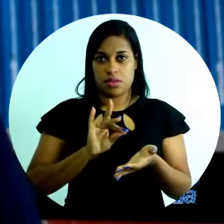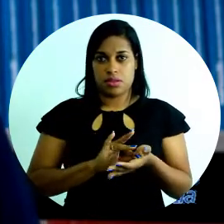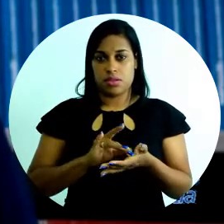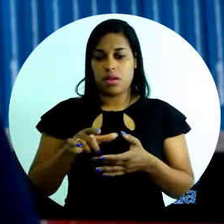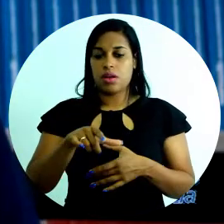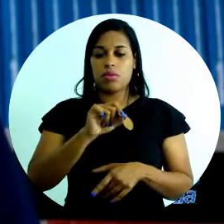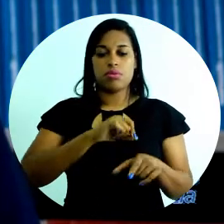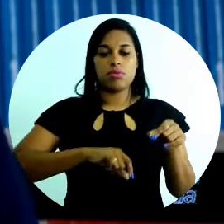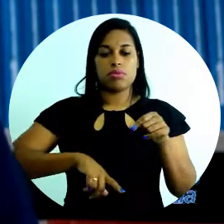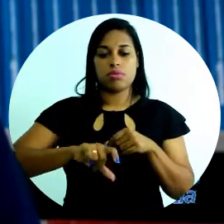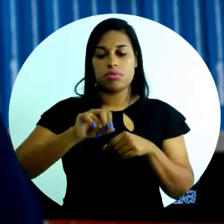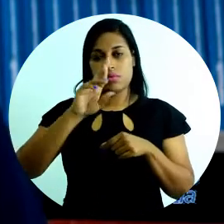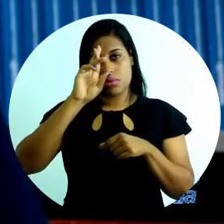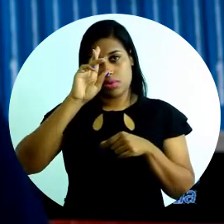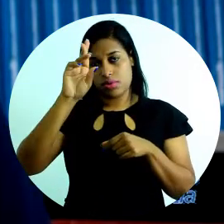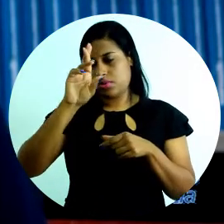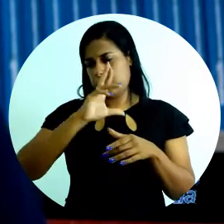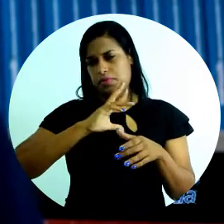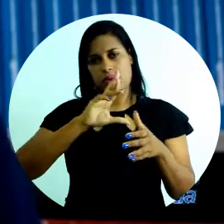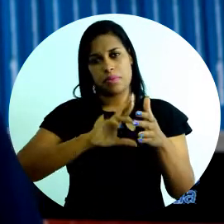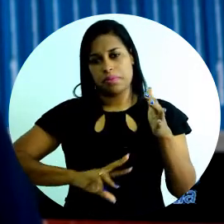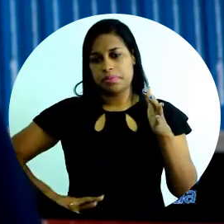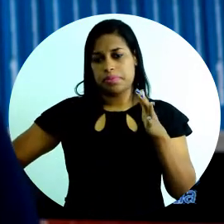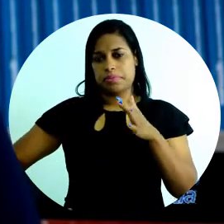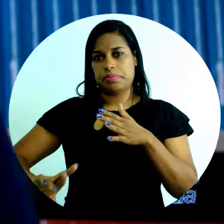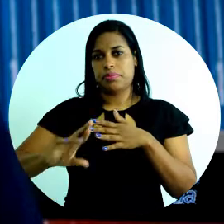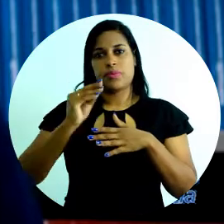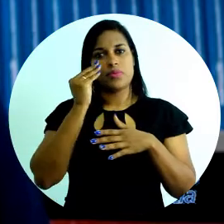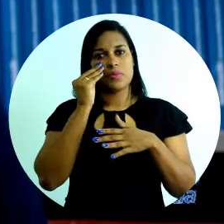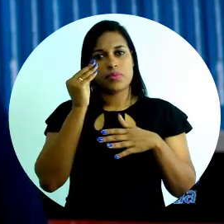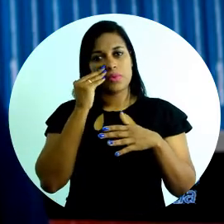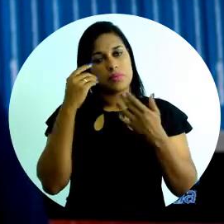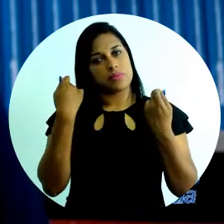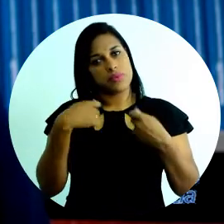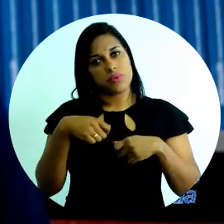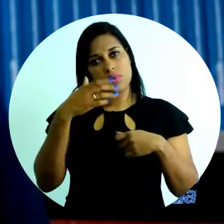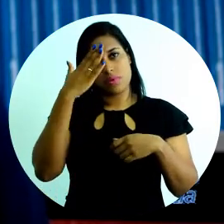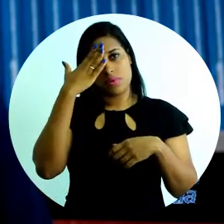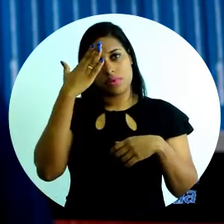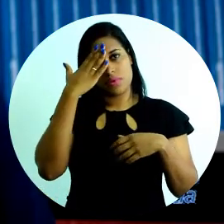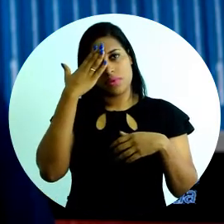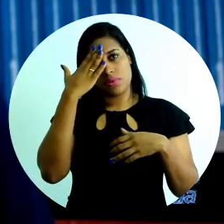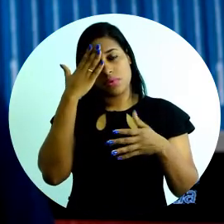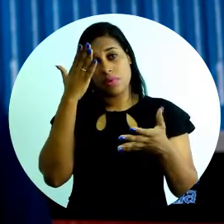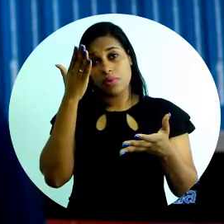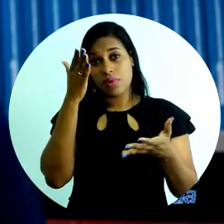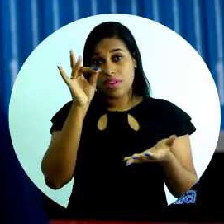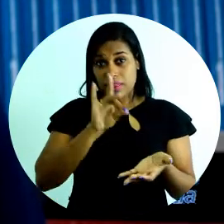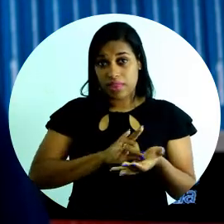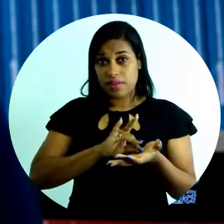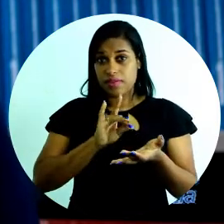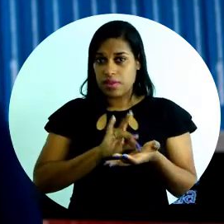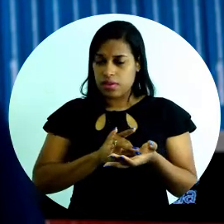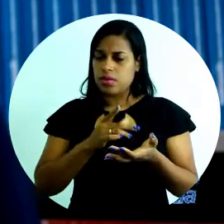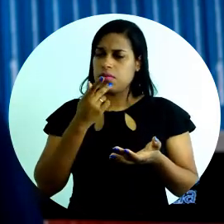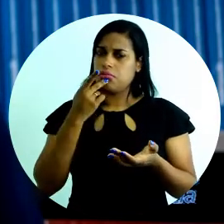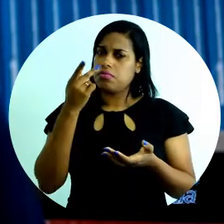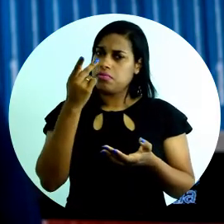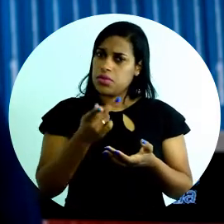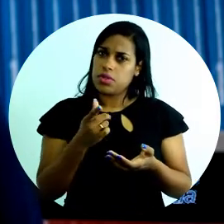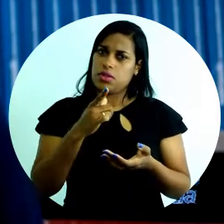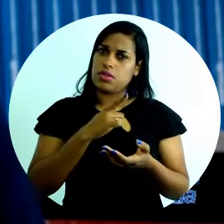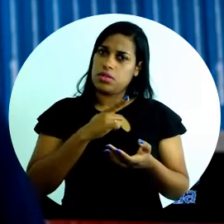realizar eleição para diretores. Existe uma série de aspectos que precisam ser levados em consideração para que realmente a gente possa dizer que